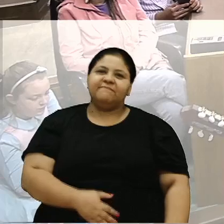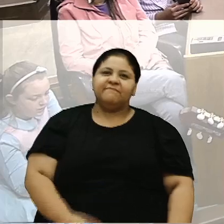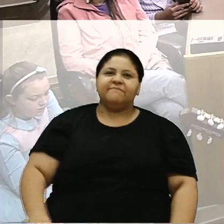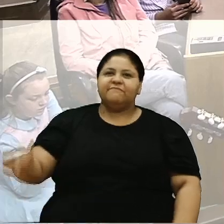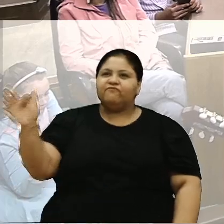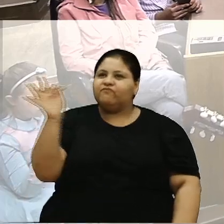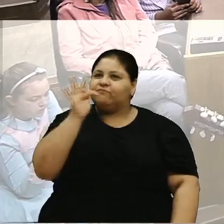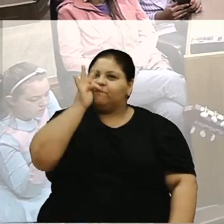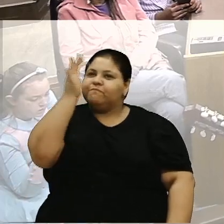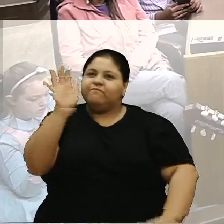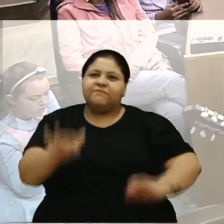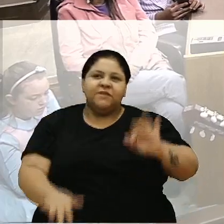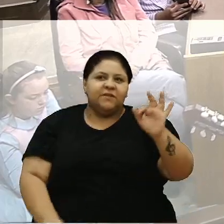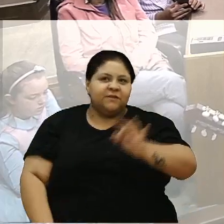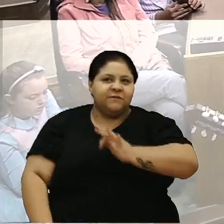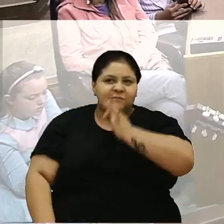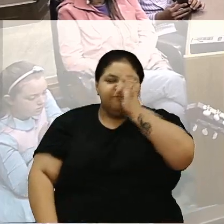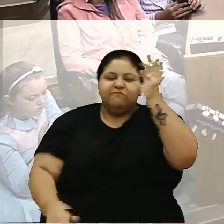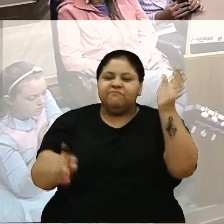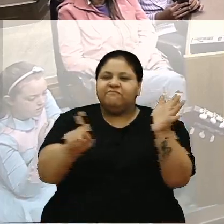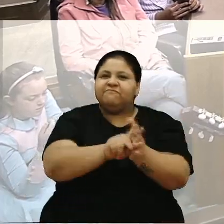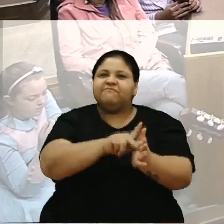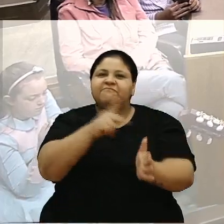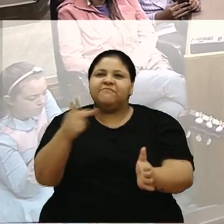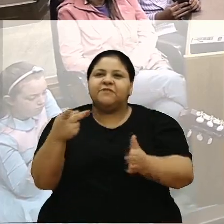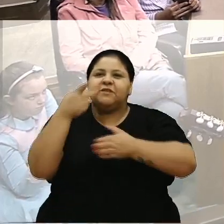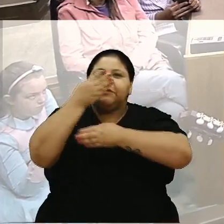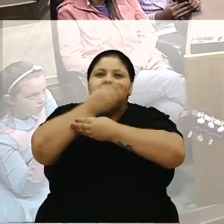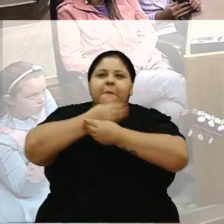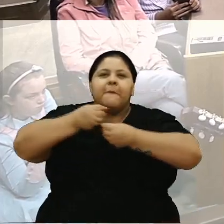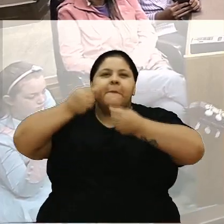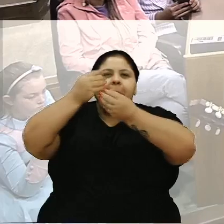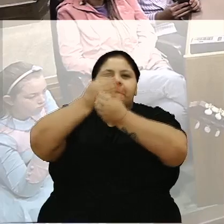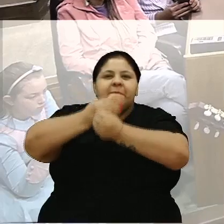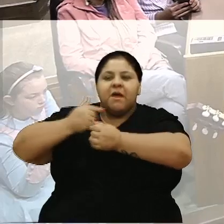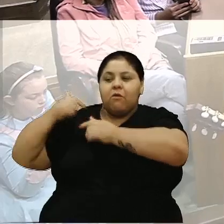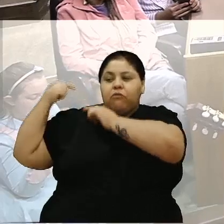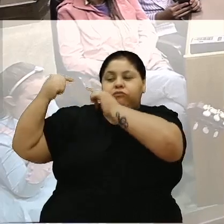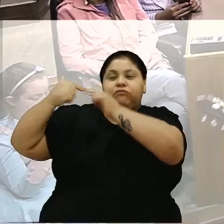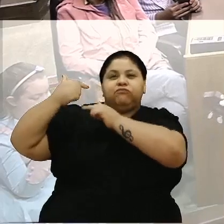flor de tuna, caboatinga e mel campeiro,